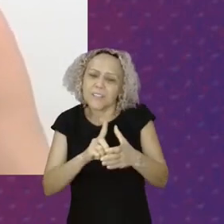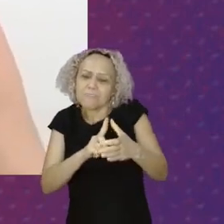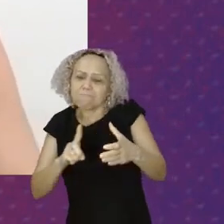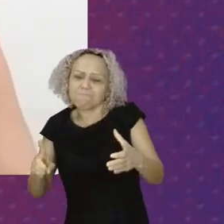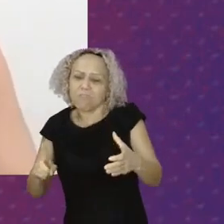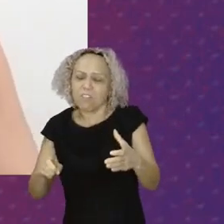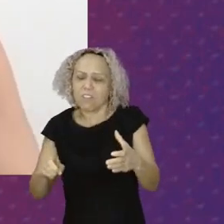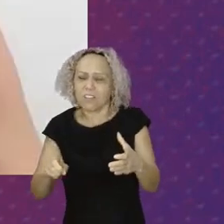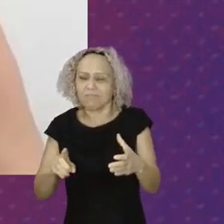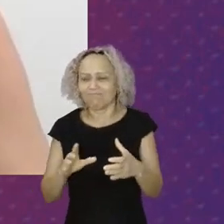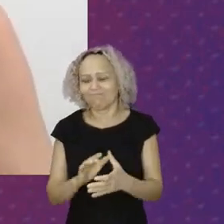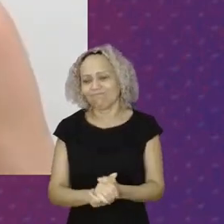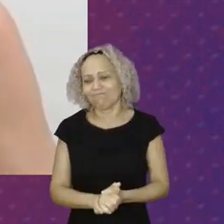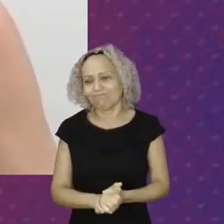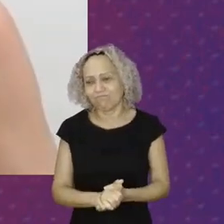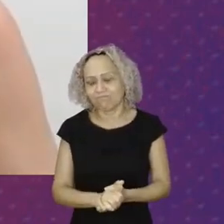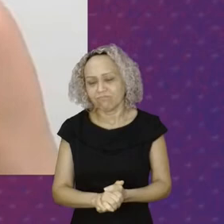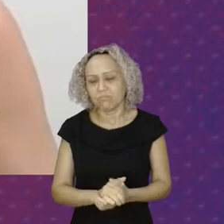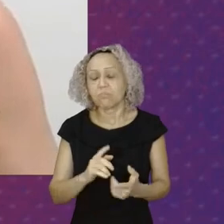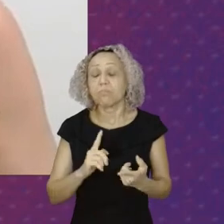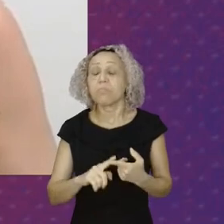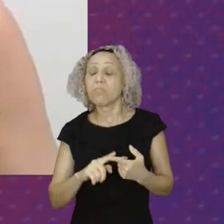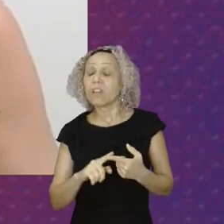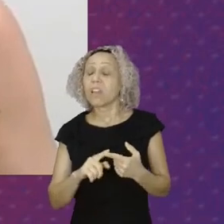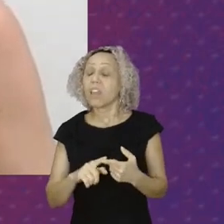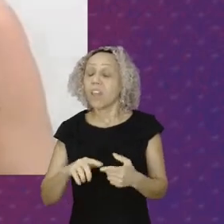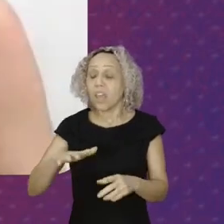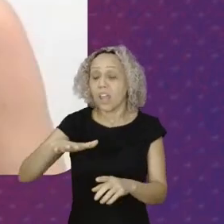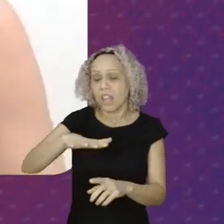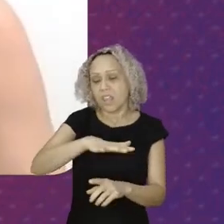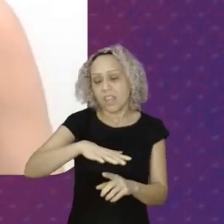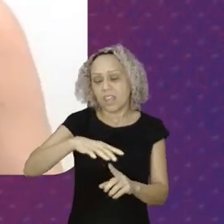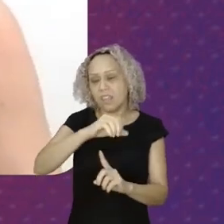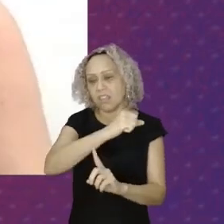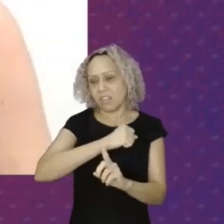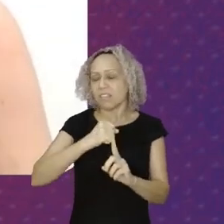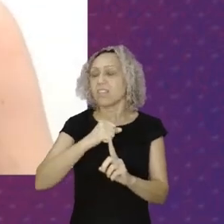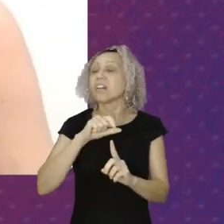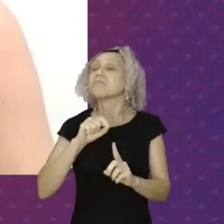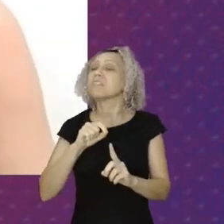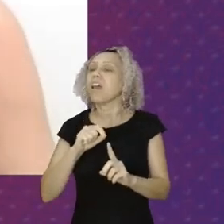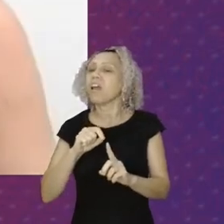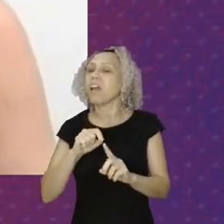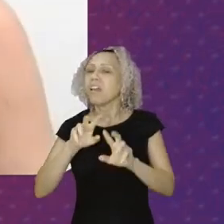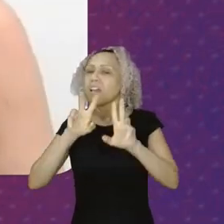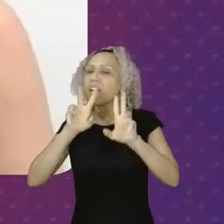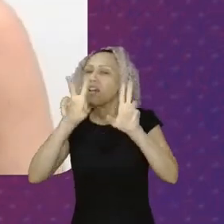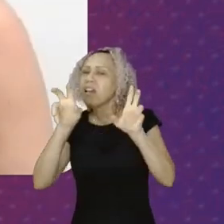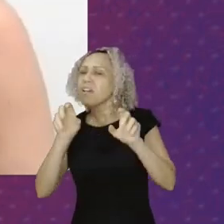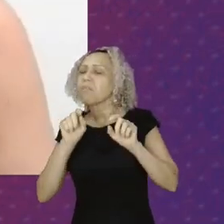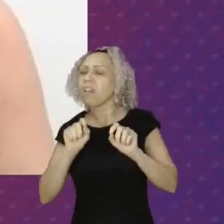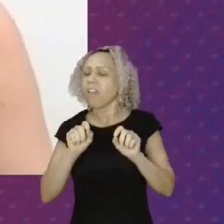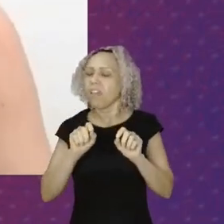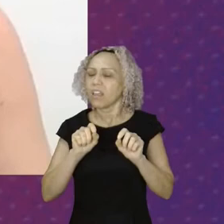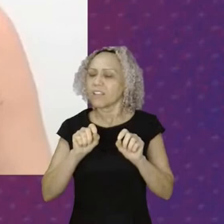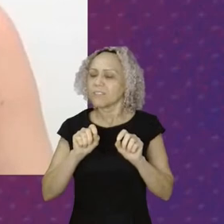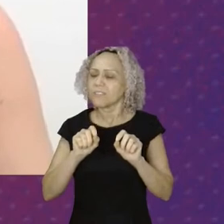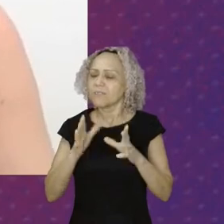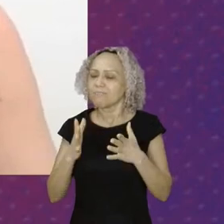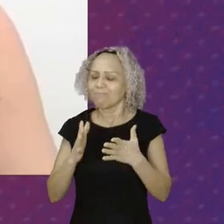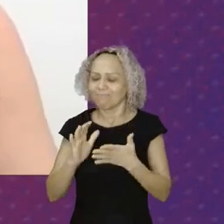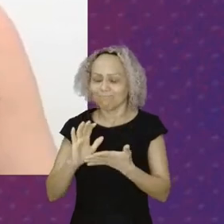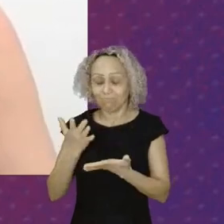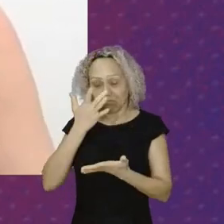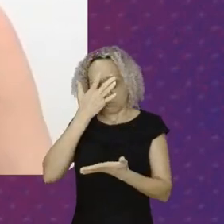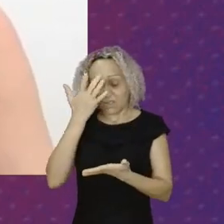um modelo de segregação, né? Que nada mais, nada menos quer dizer que uma pessoa